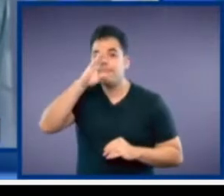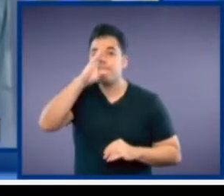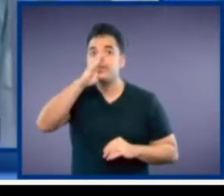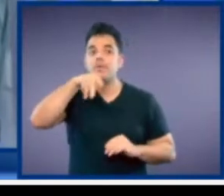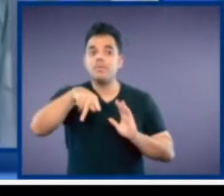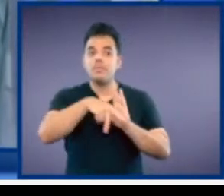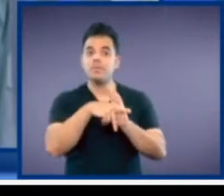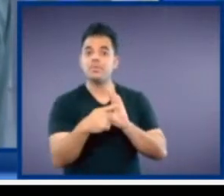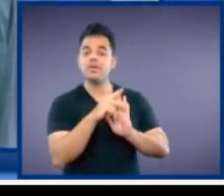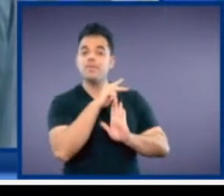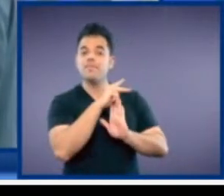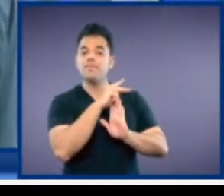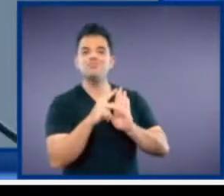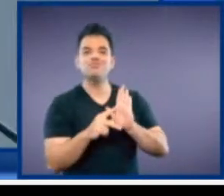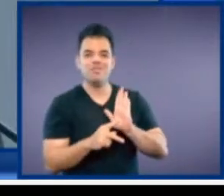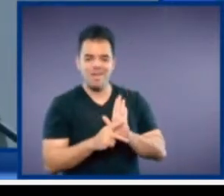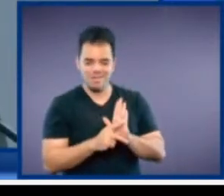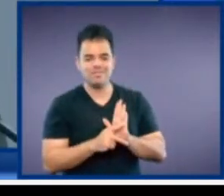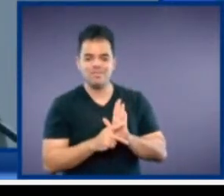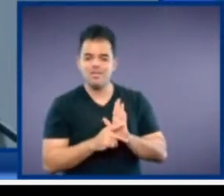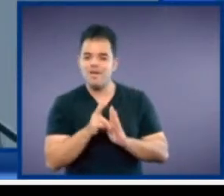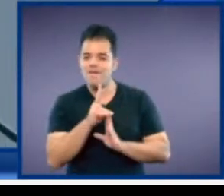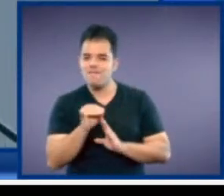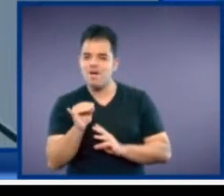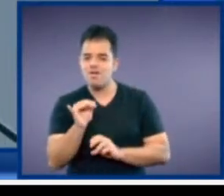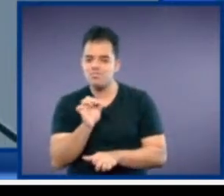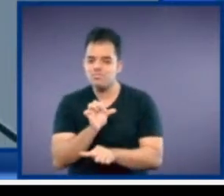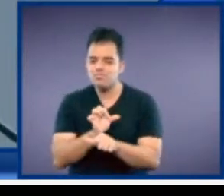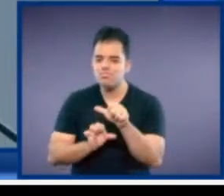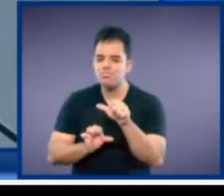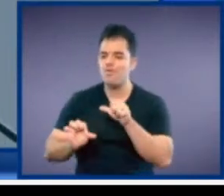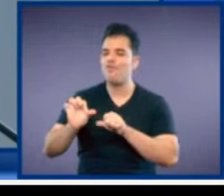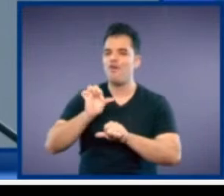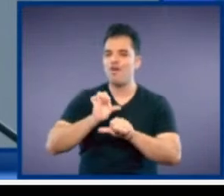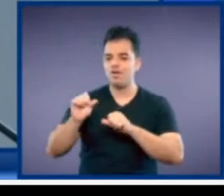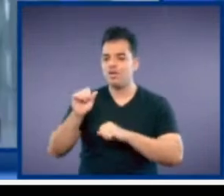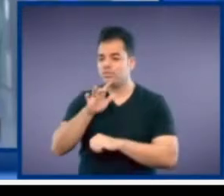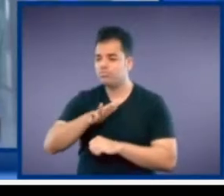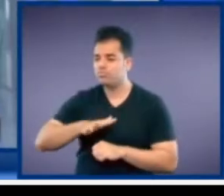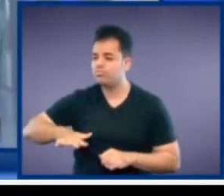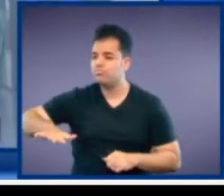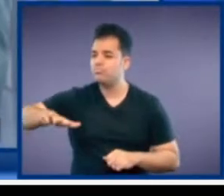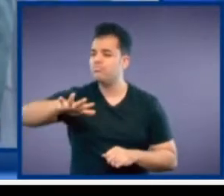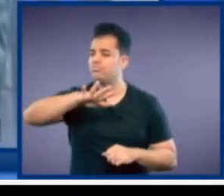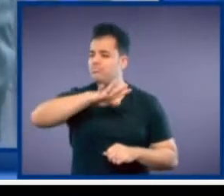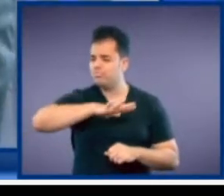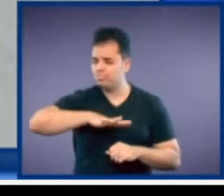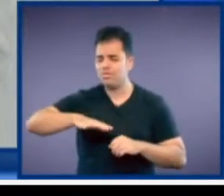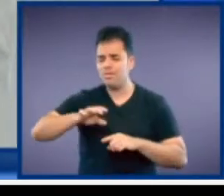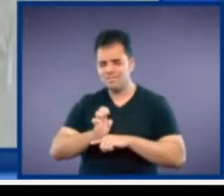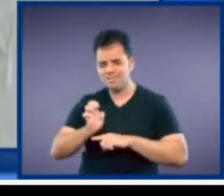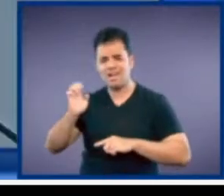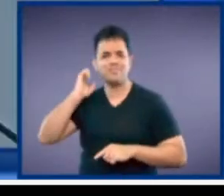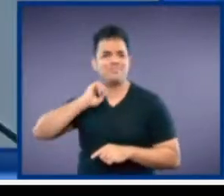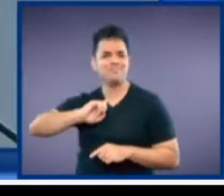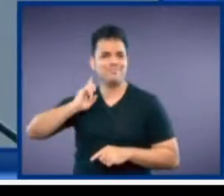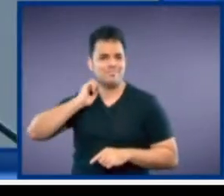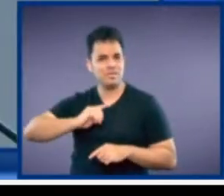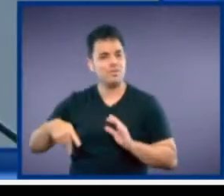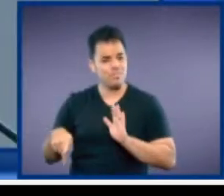projetos que vão mudar por completo a fisionomia de Minas Gerais. Um deles aqui, o